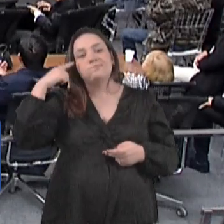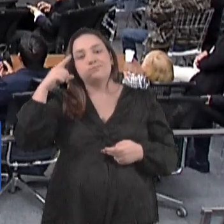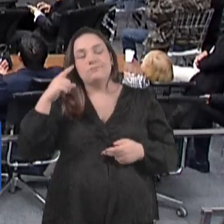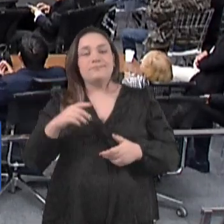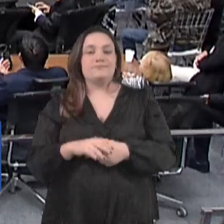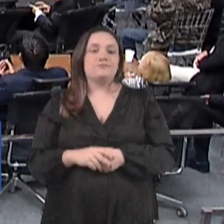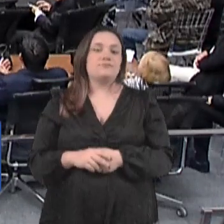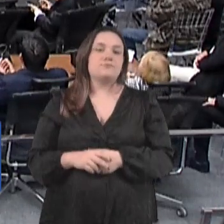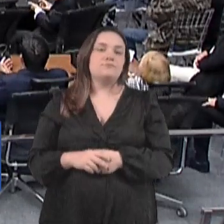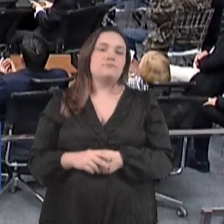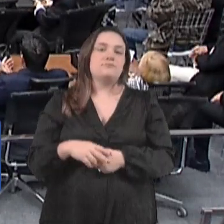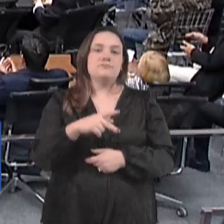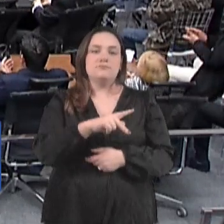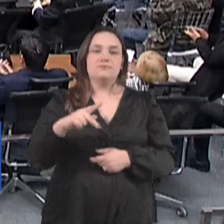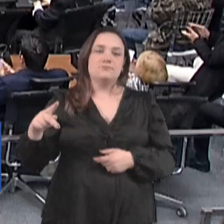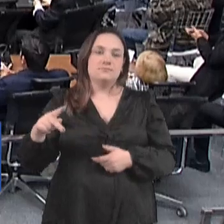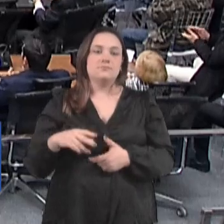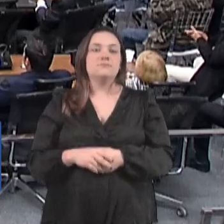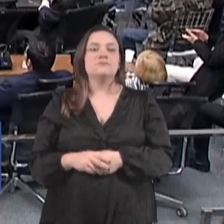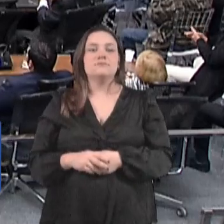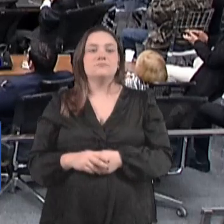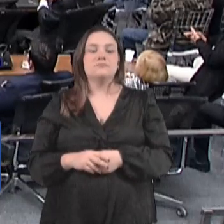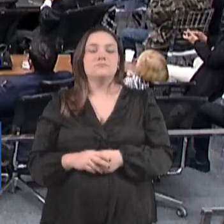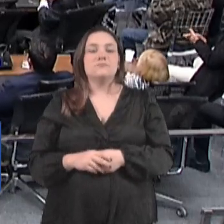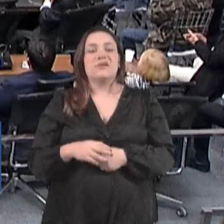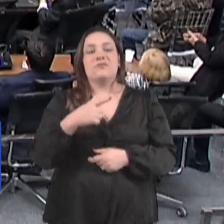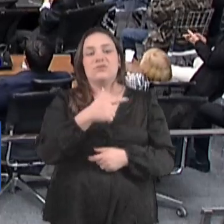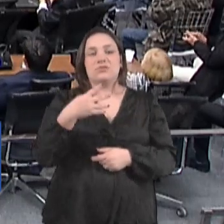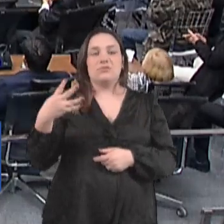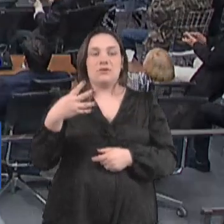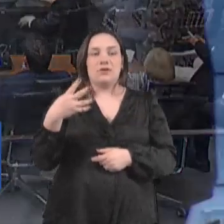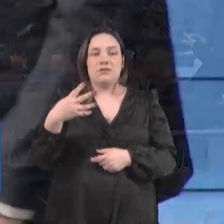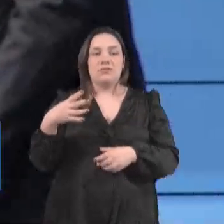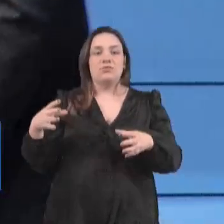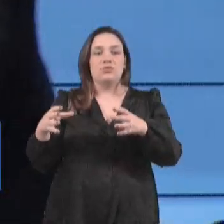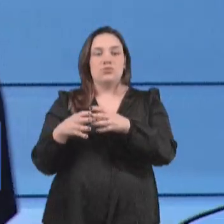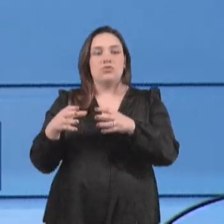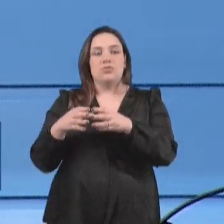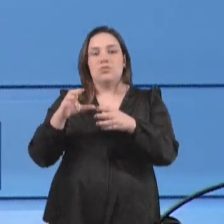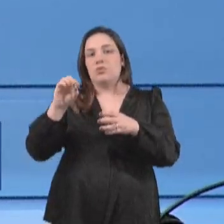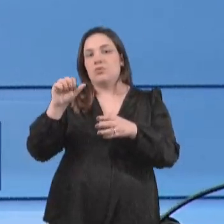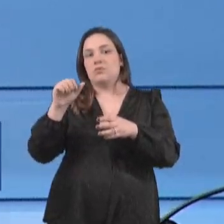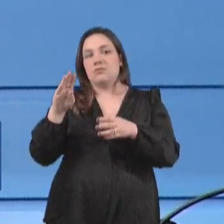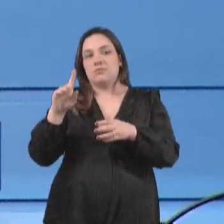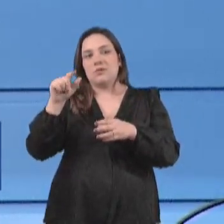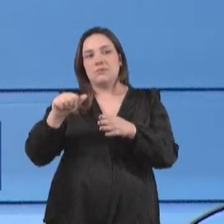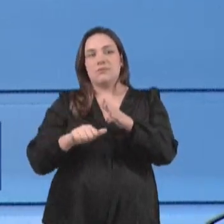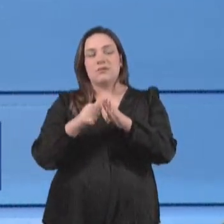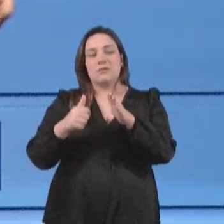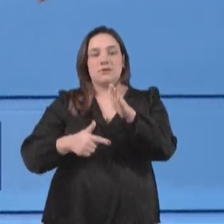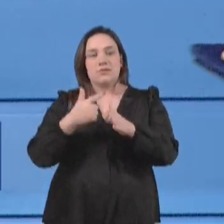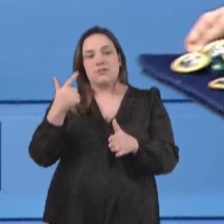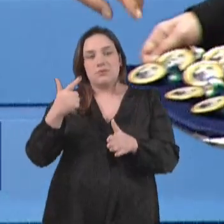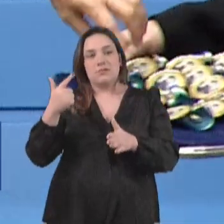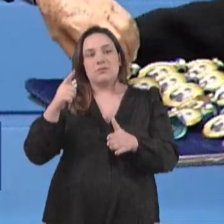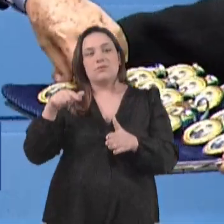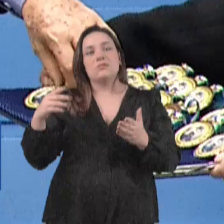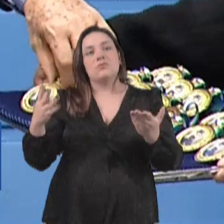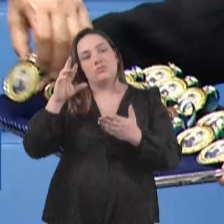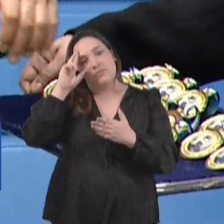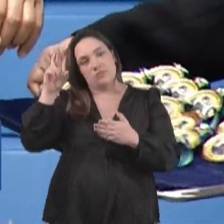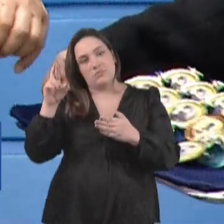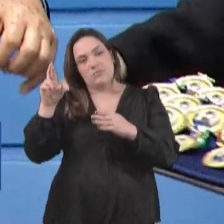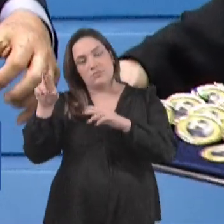advogado. Foi presidente da 24ª subseção da OAB por 2 gestões. É